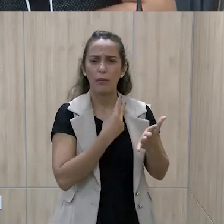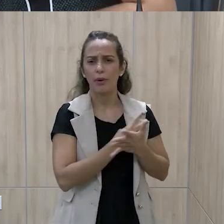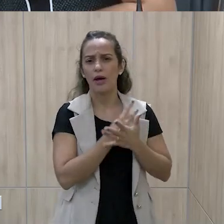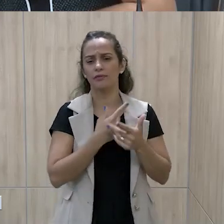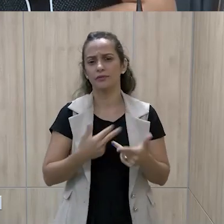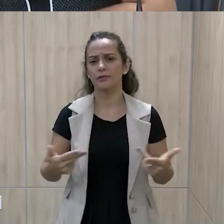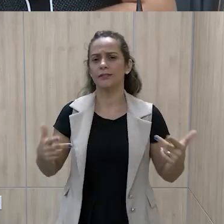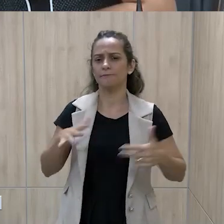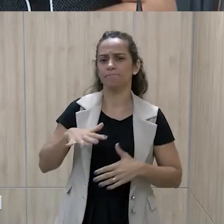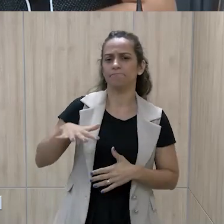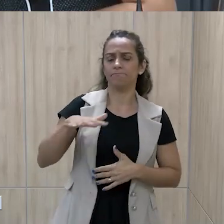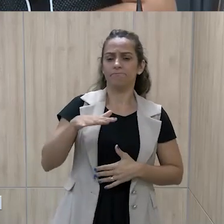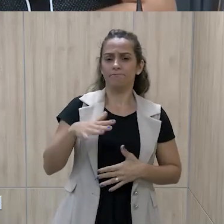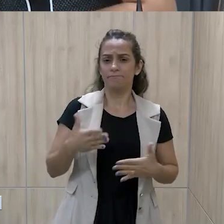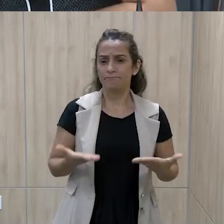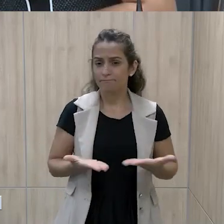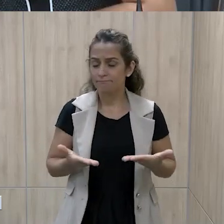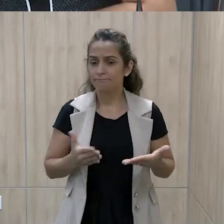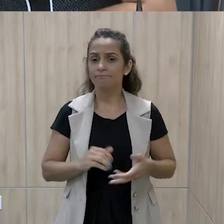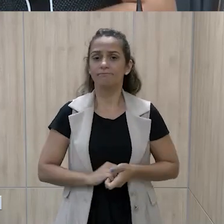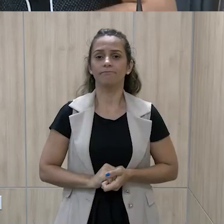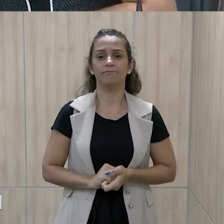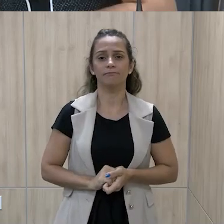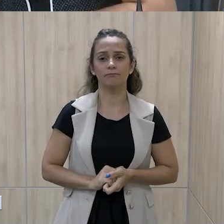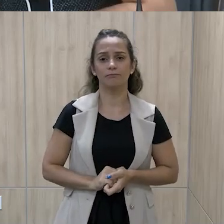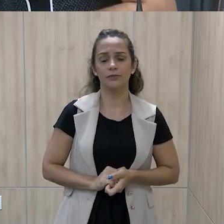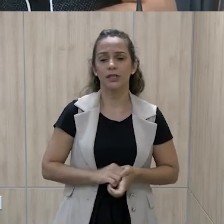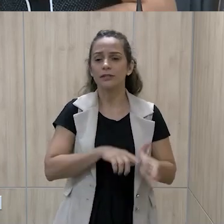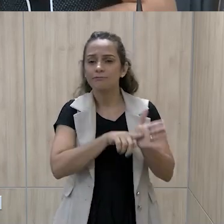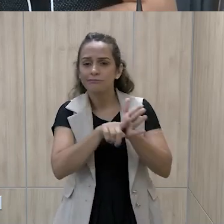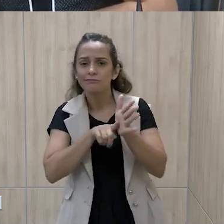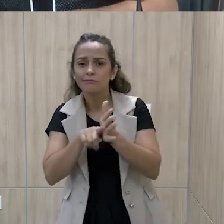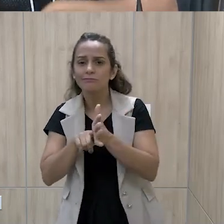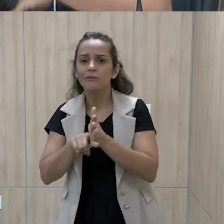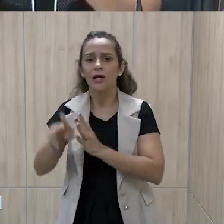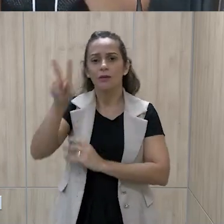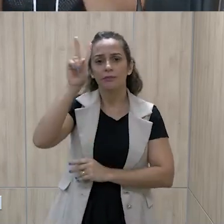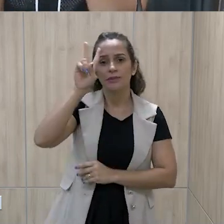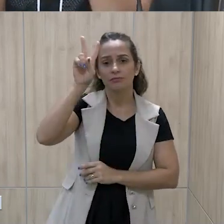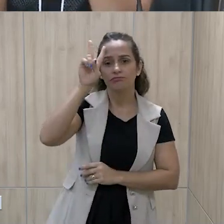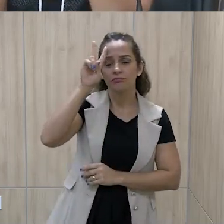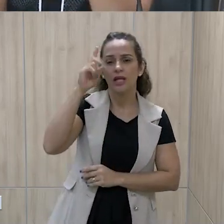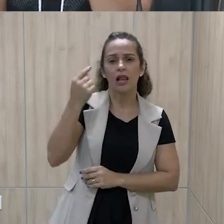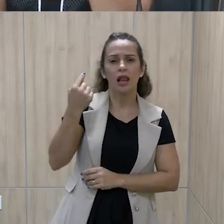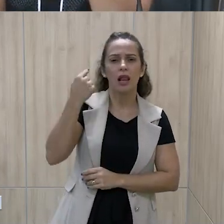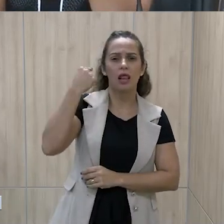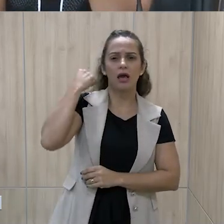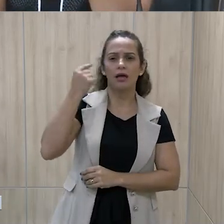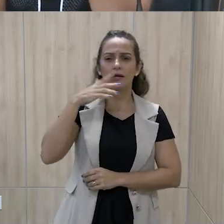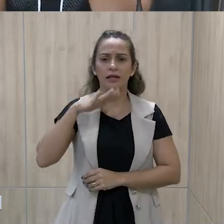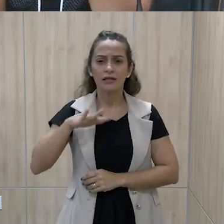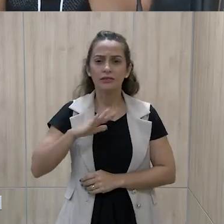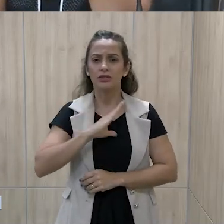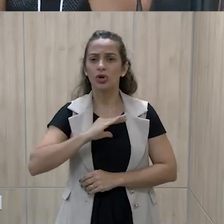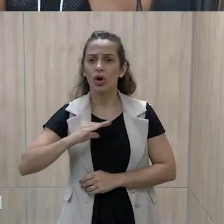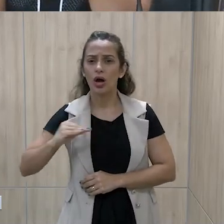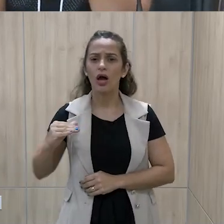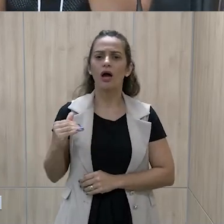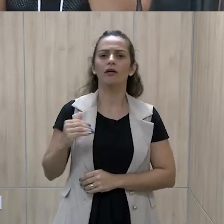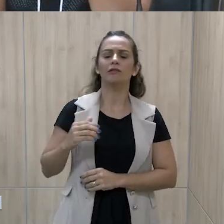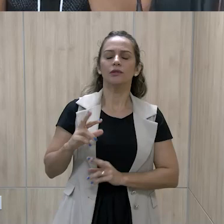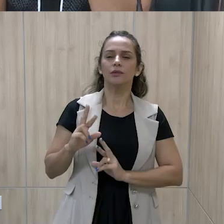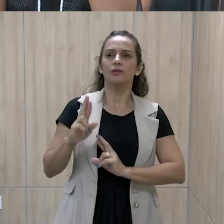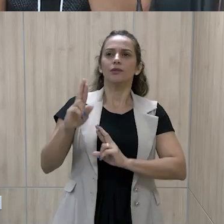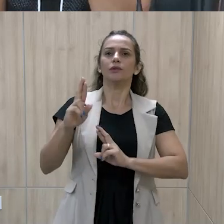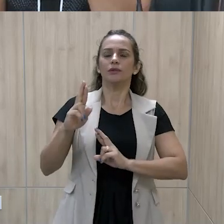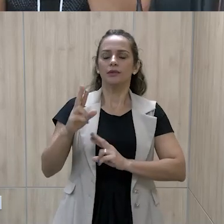assumir o palco do teatro da vida verificar que ainda há pessoas que se lembram das vítimas e das crianças